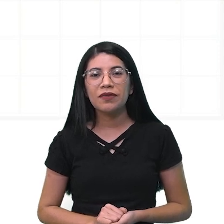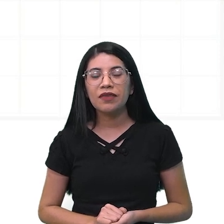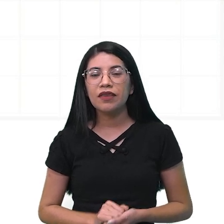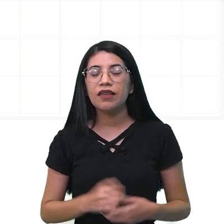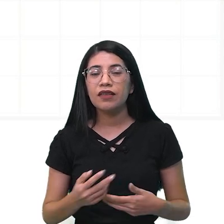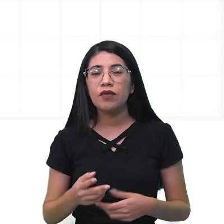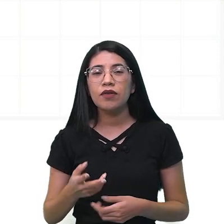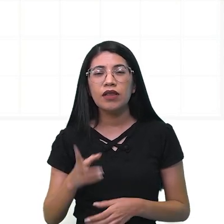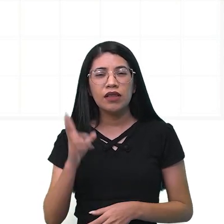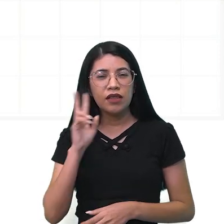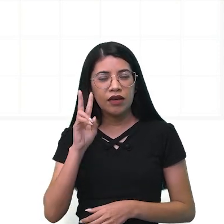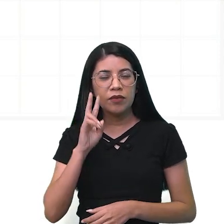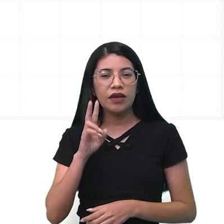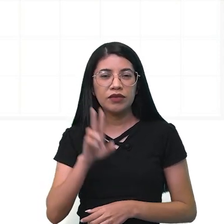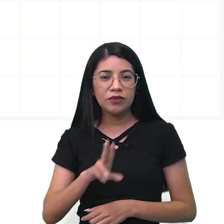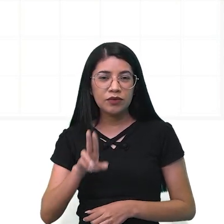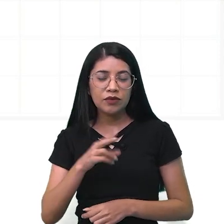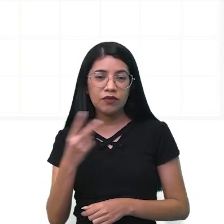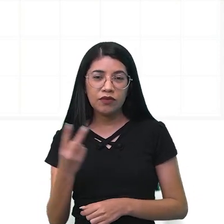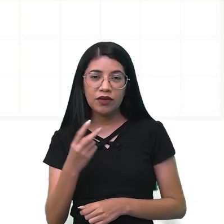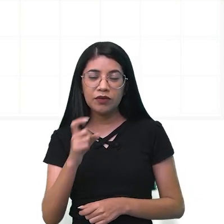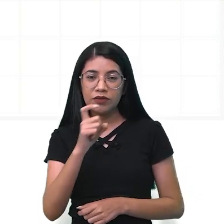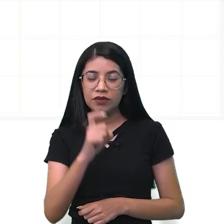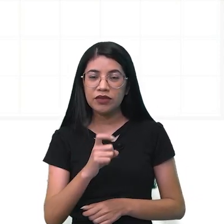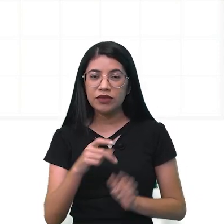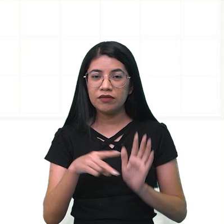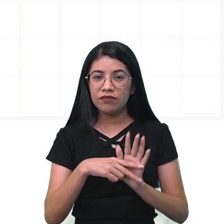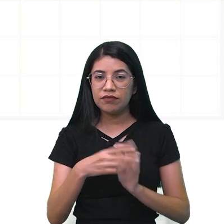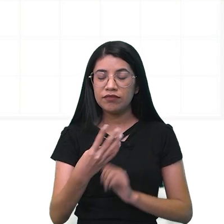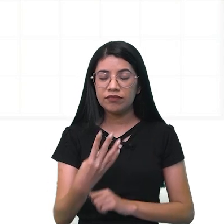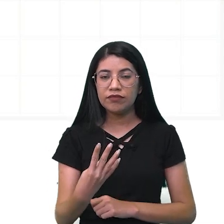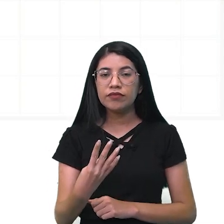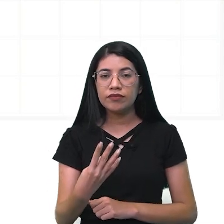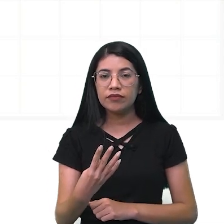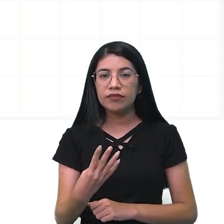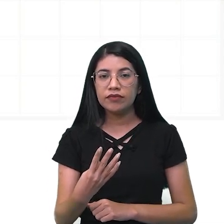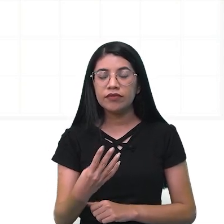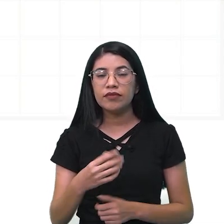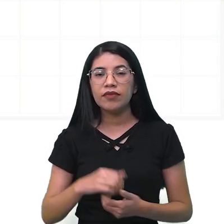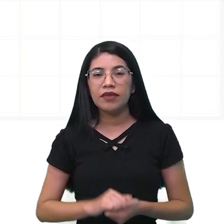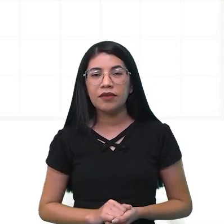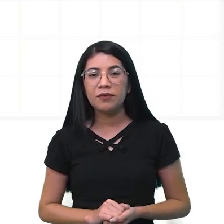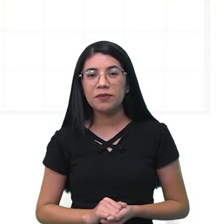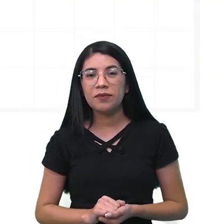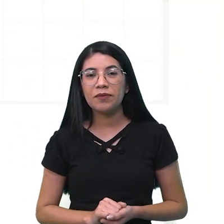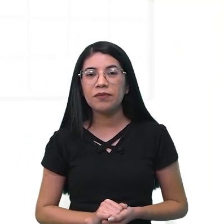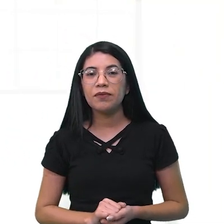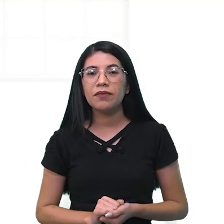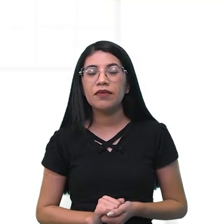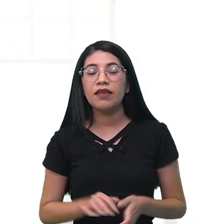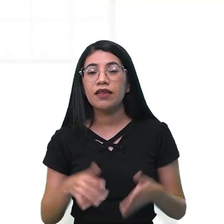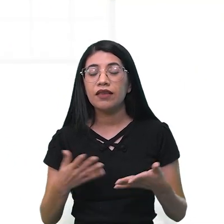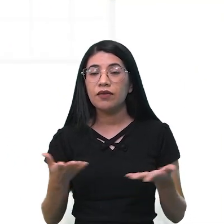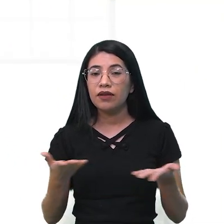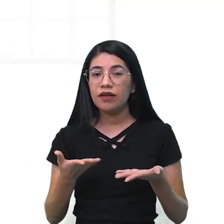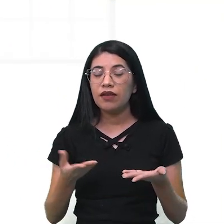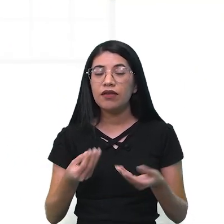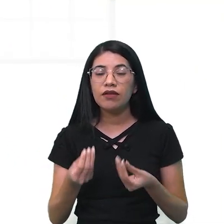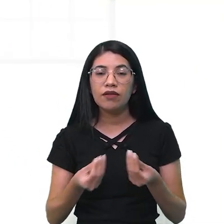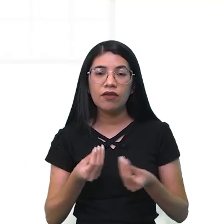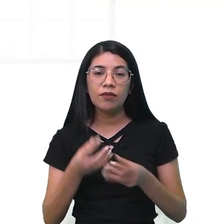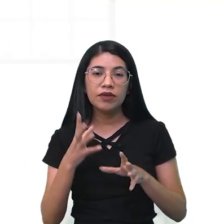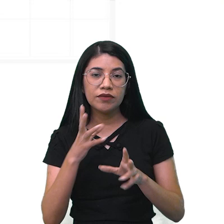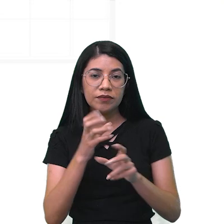nós estimamos o valor de x como sendo igual a 4, né? Então, nesse caso, o que nós vamos